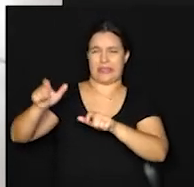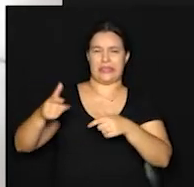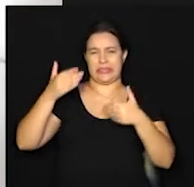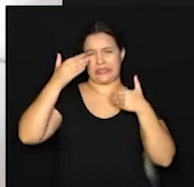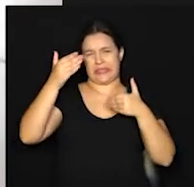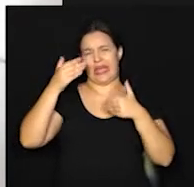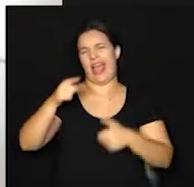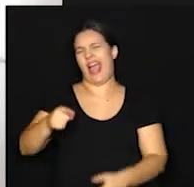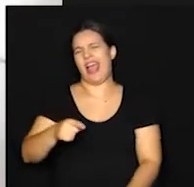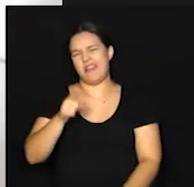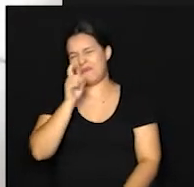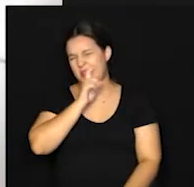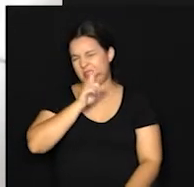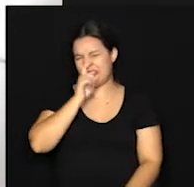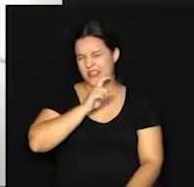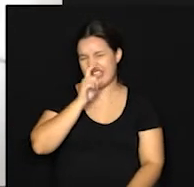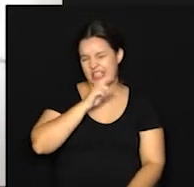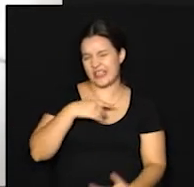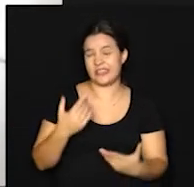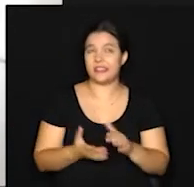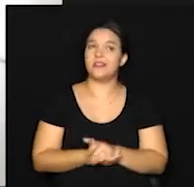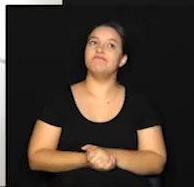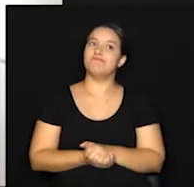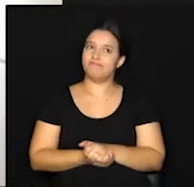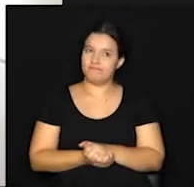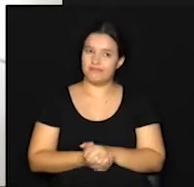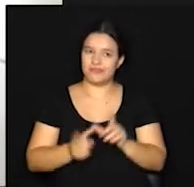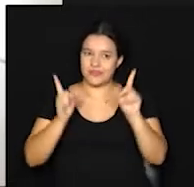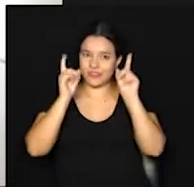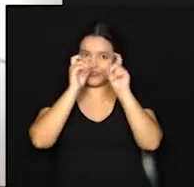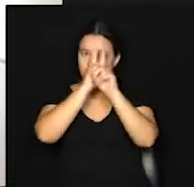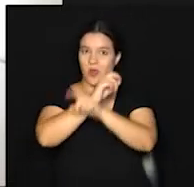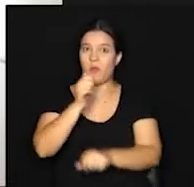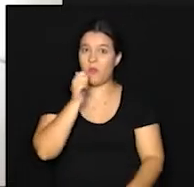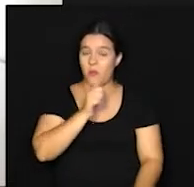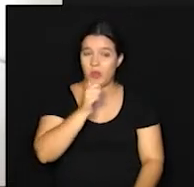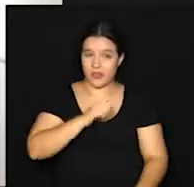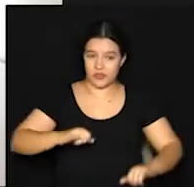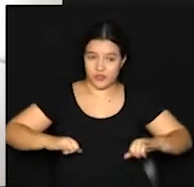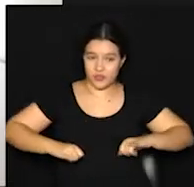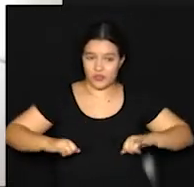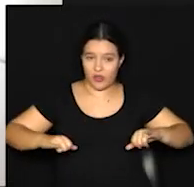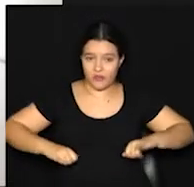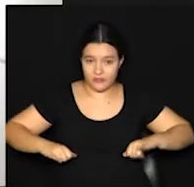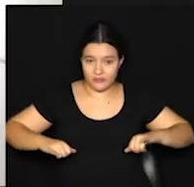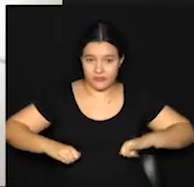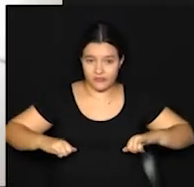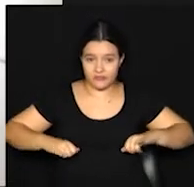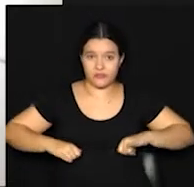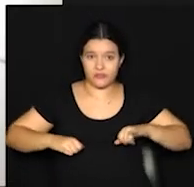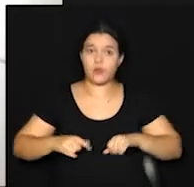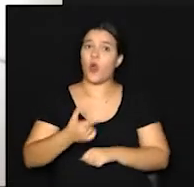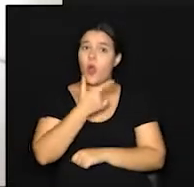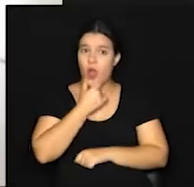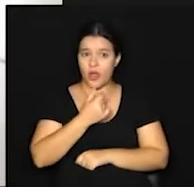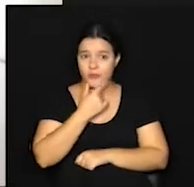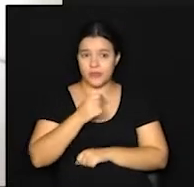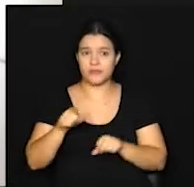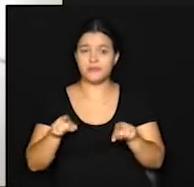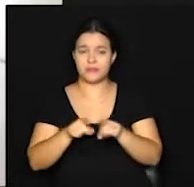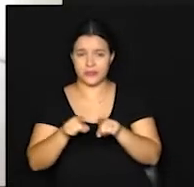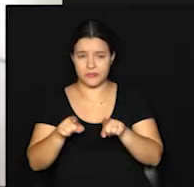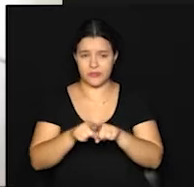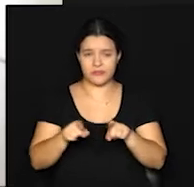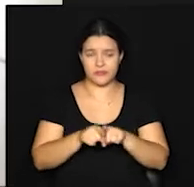estava exagerando. Então é muito complicado porque as mulheres que passam por isso, ou homens, tá? Porque não é exclusivo de mulher, relação